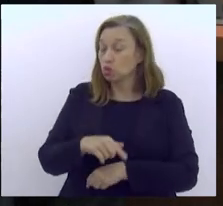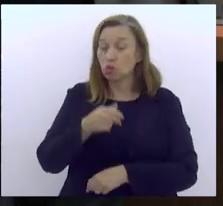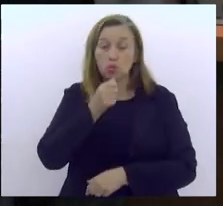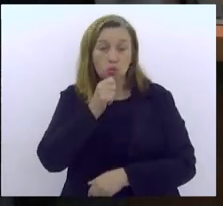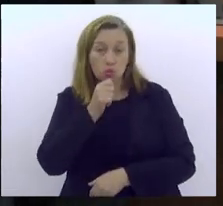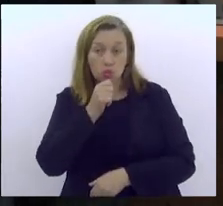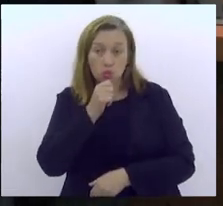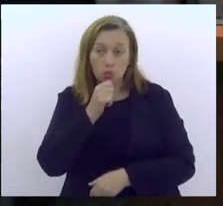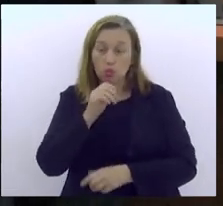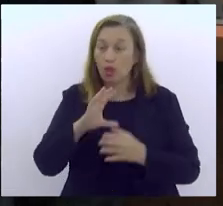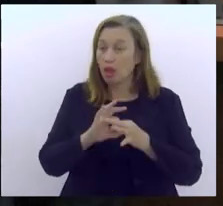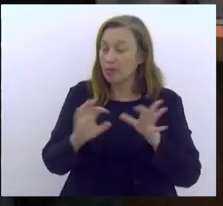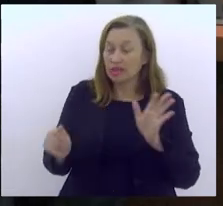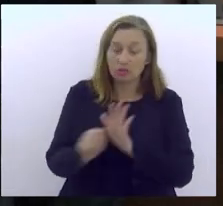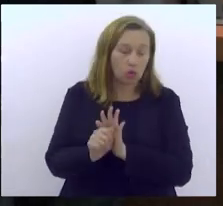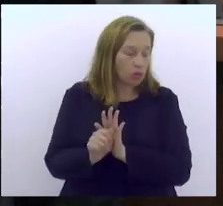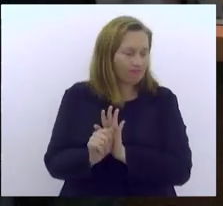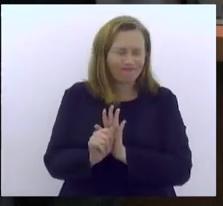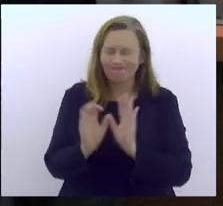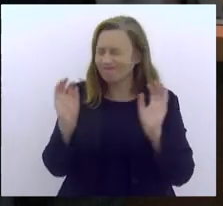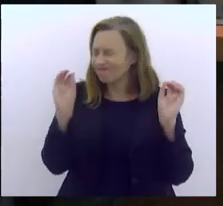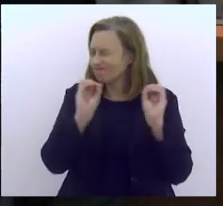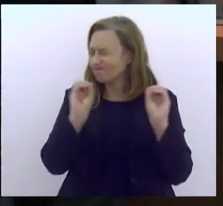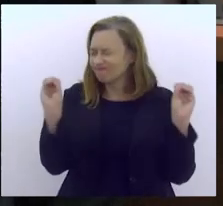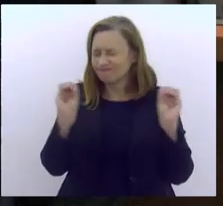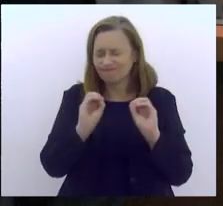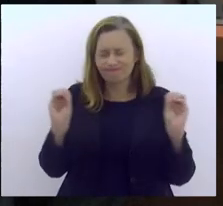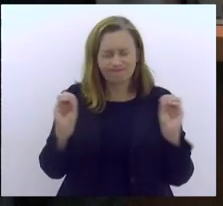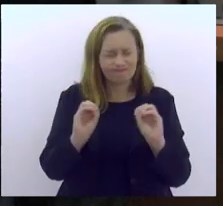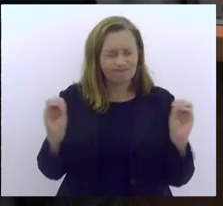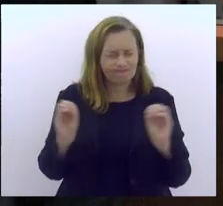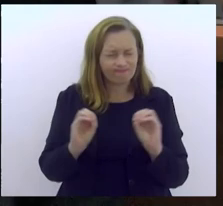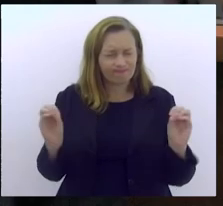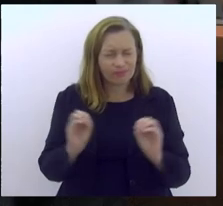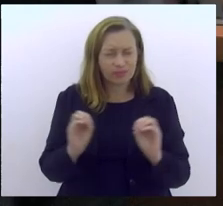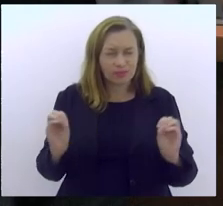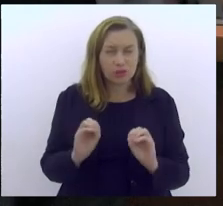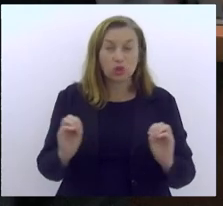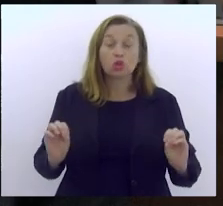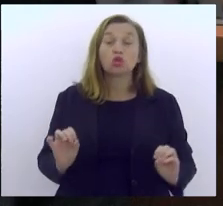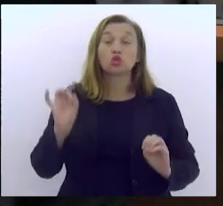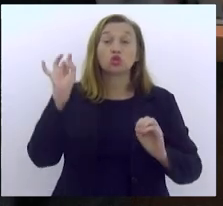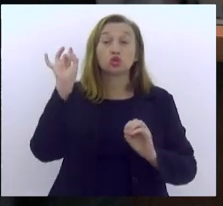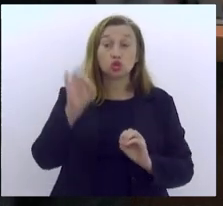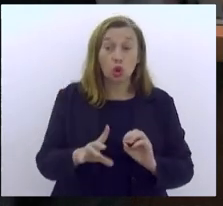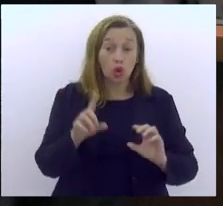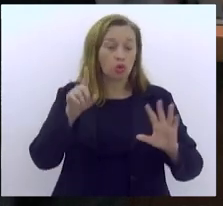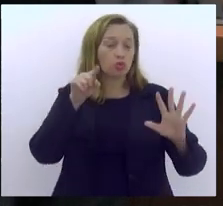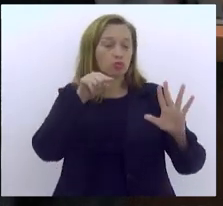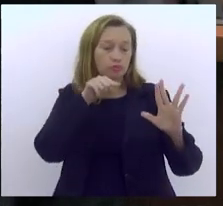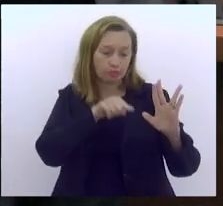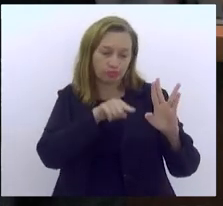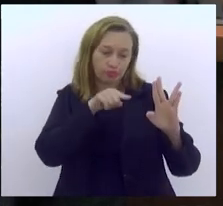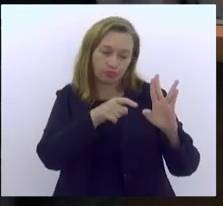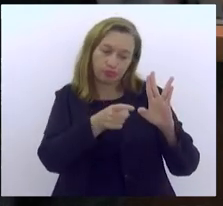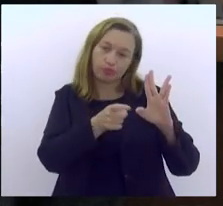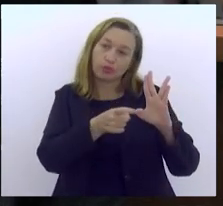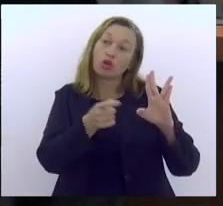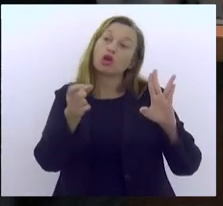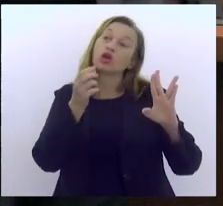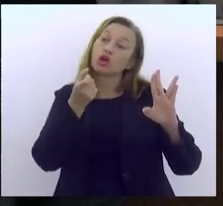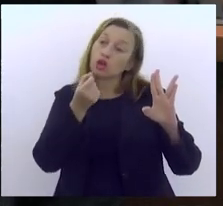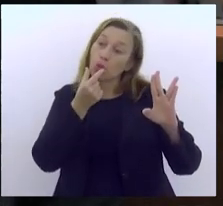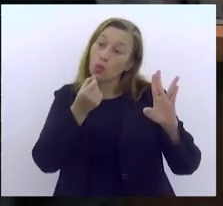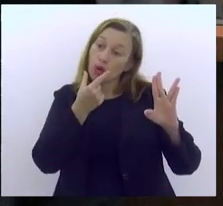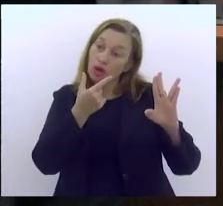nenhum foi liberação de droga, foi absolutamente nada a ver com essa questão, mas simplesmente de um remédio, e que o Rio de Janeiro sai